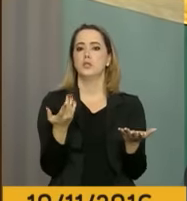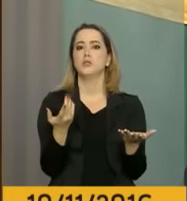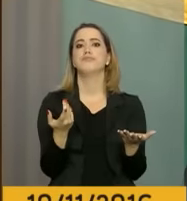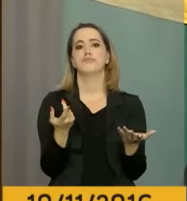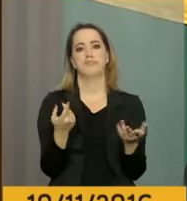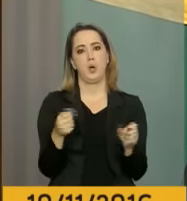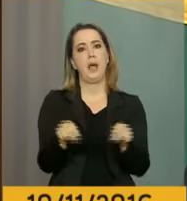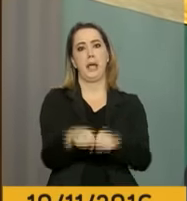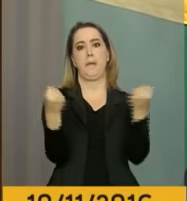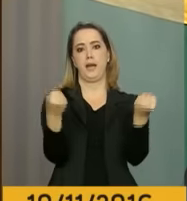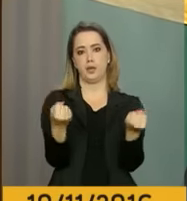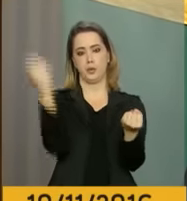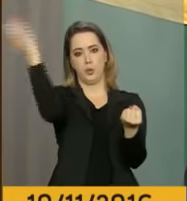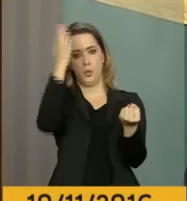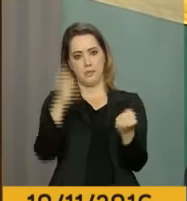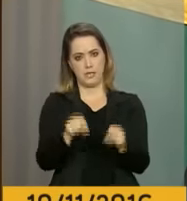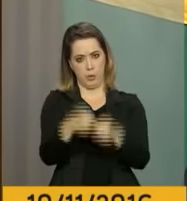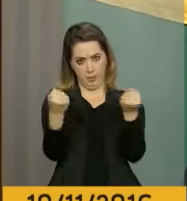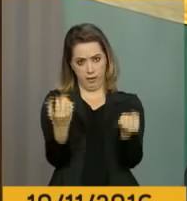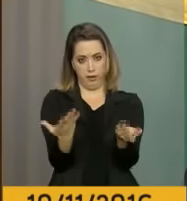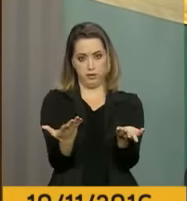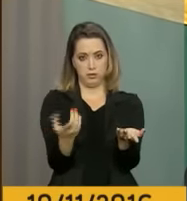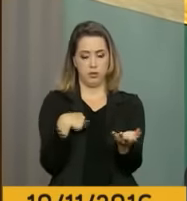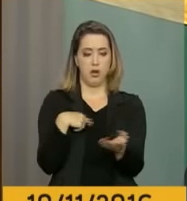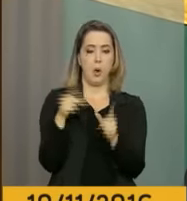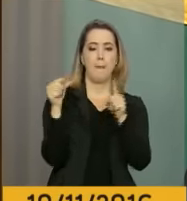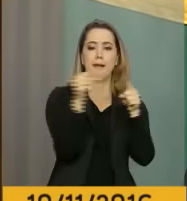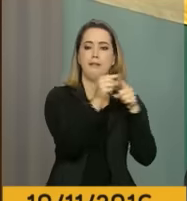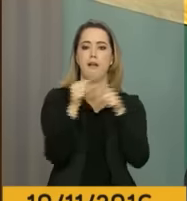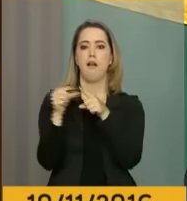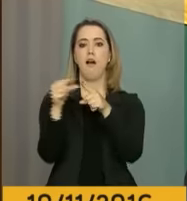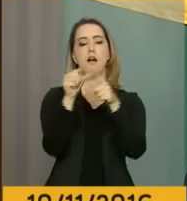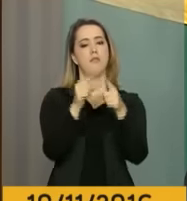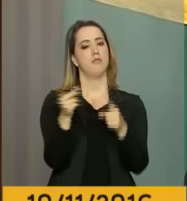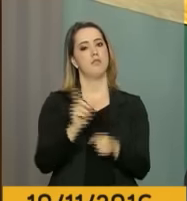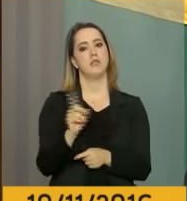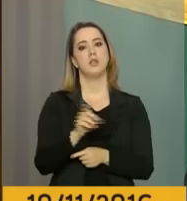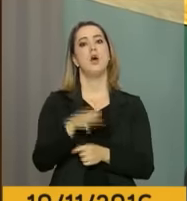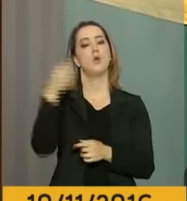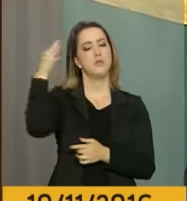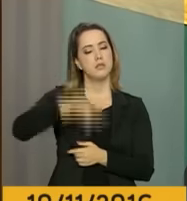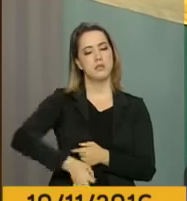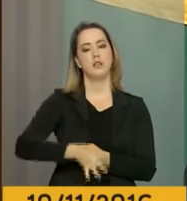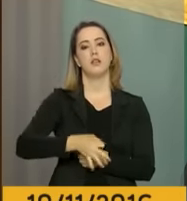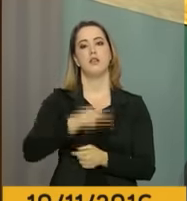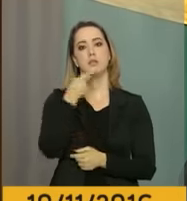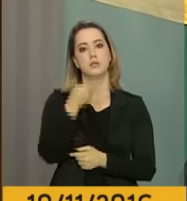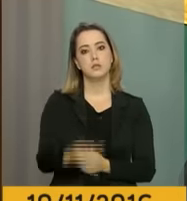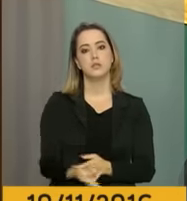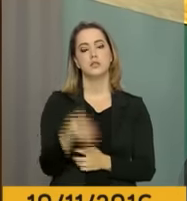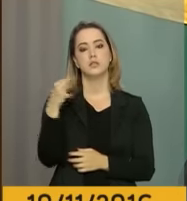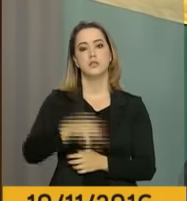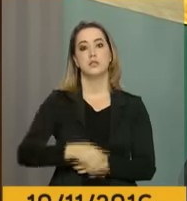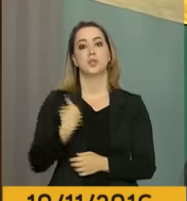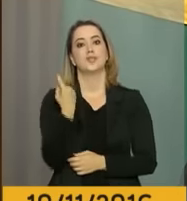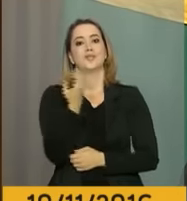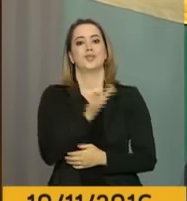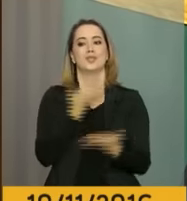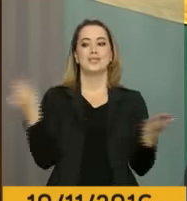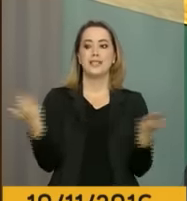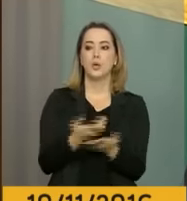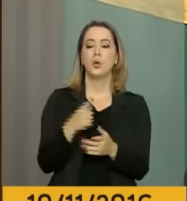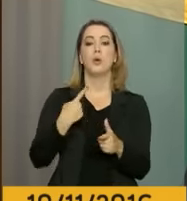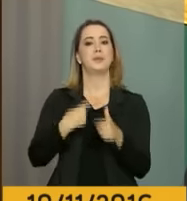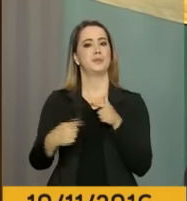estou aqui a mencionar apenas palavras, estou a mencionar exemplos concretos. Nós estamos agora com um problema seríssimo